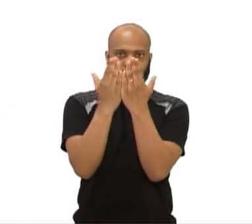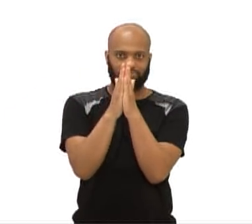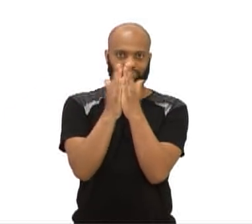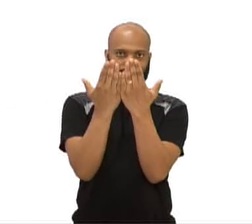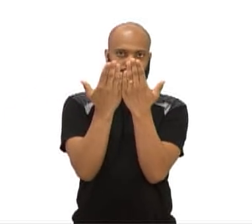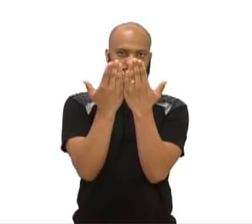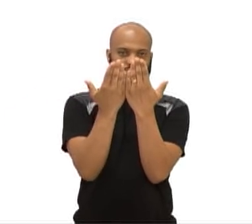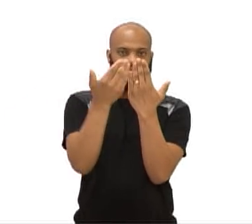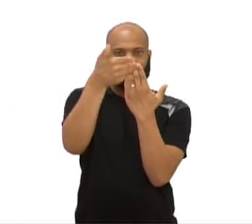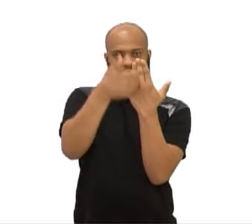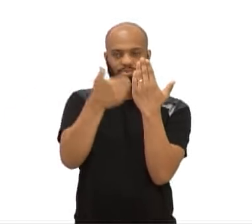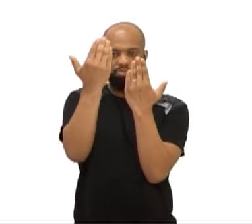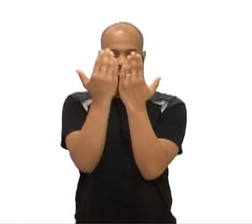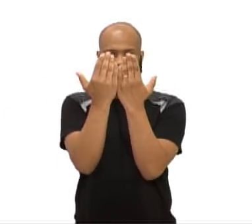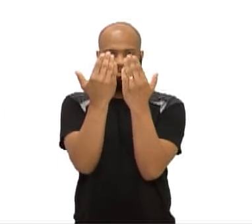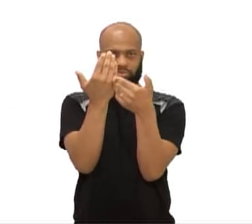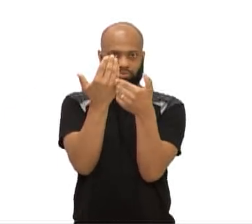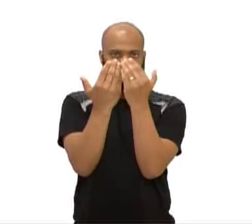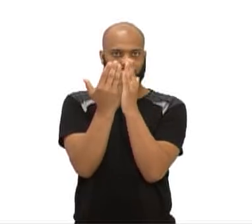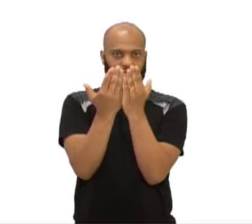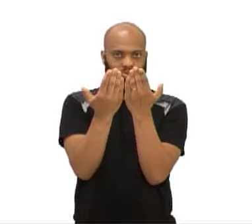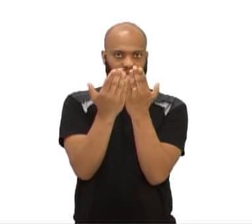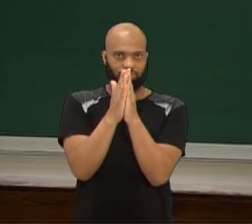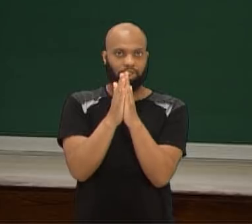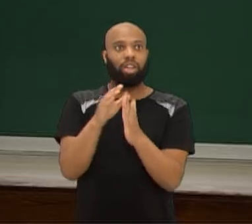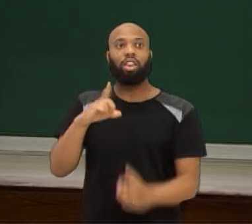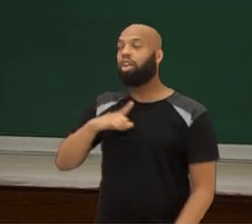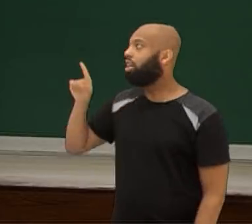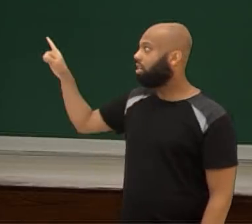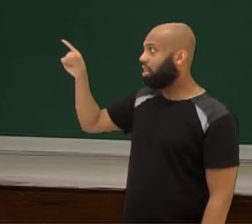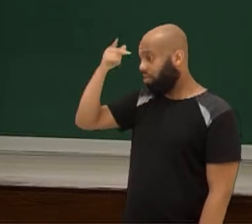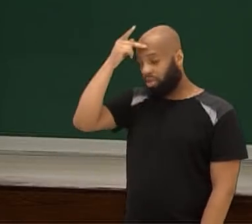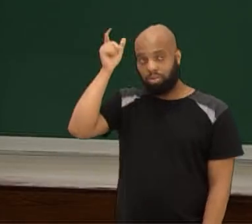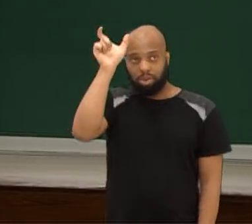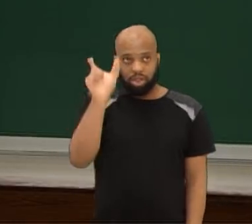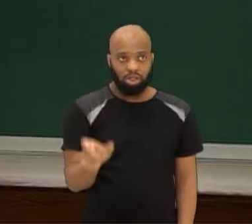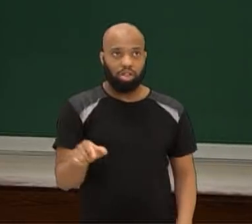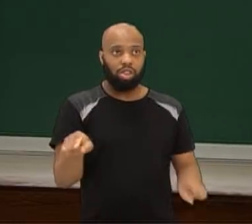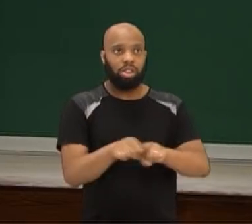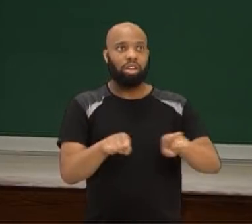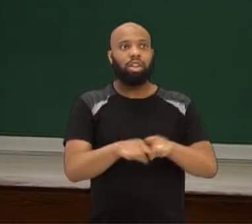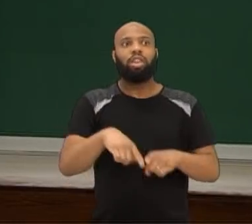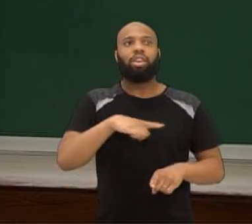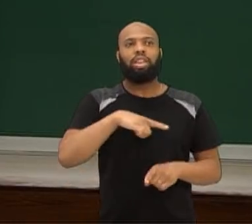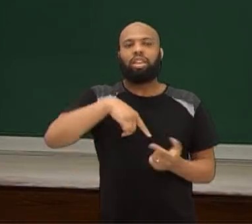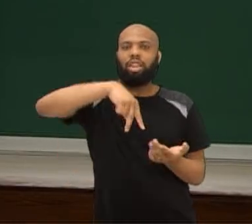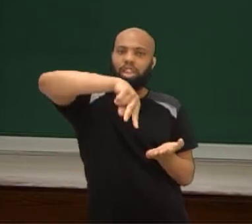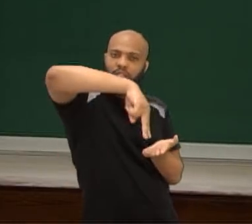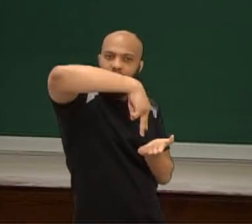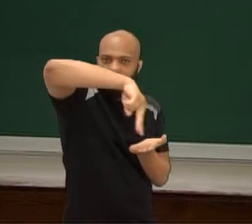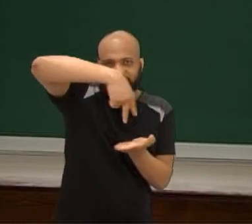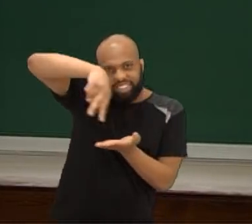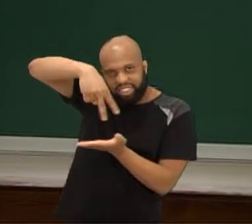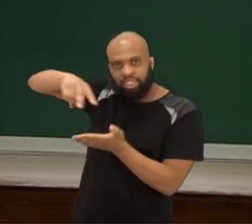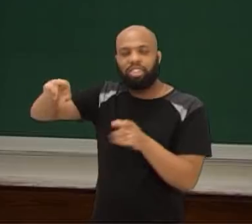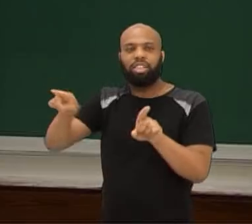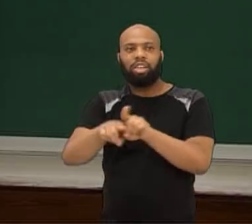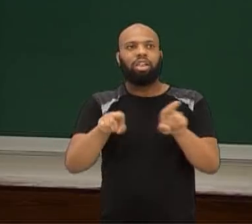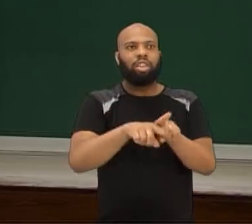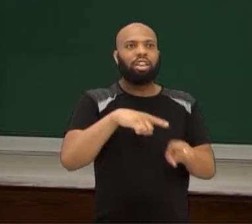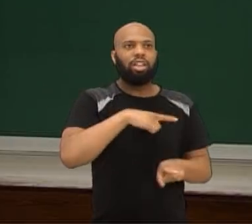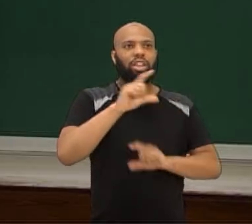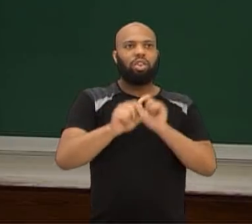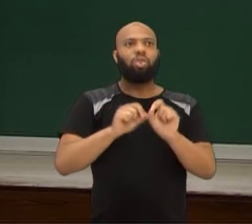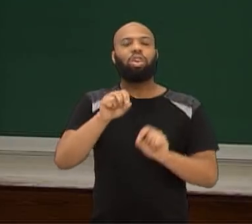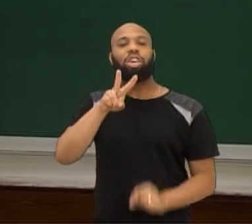do panfleto, eu tenho aqui uma pessoa, né, escrito aqui, dance. Depois eu tenho